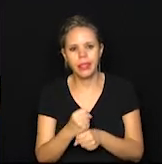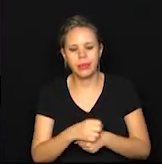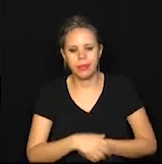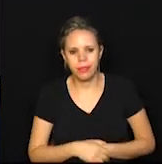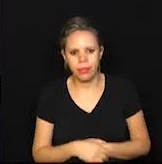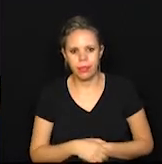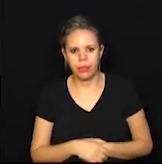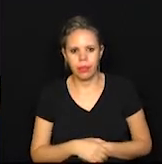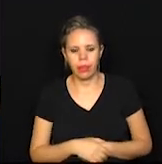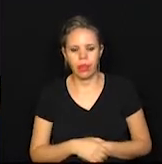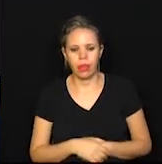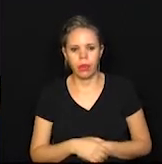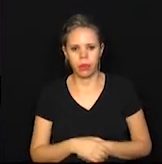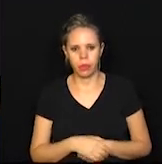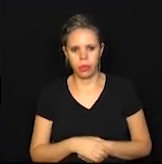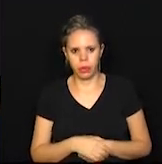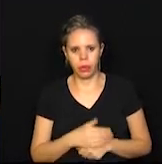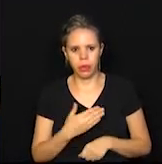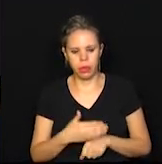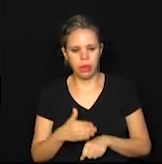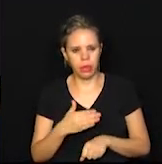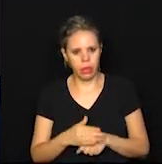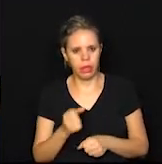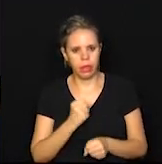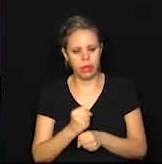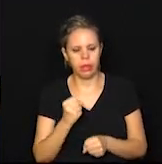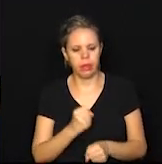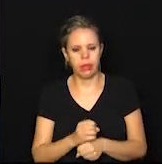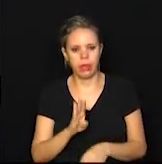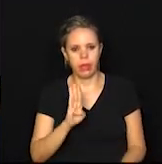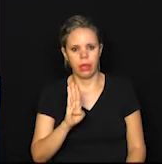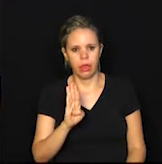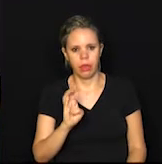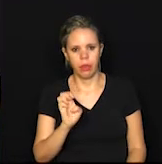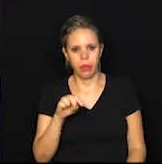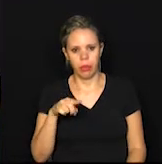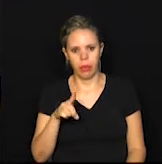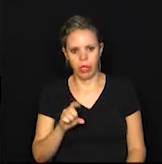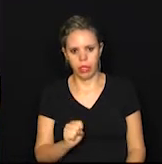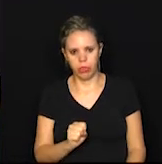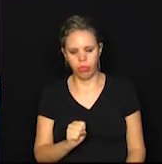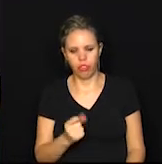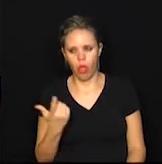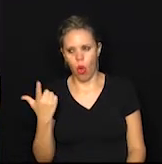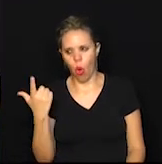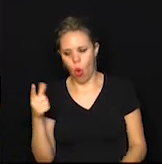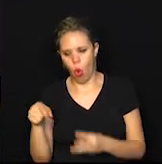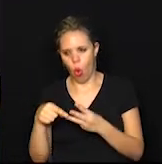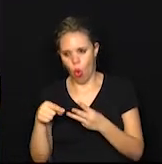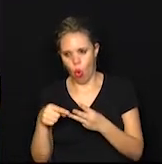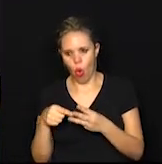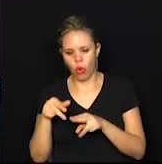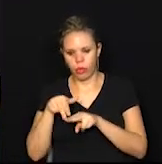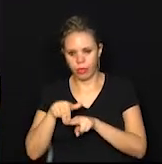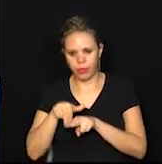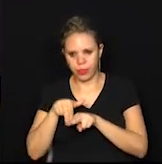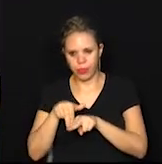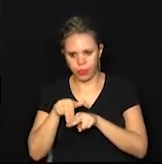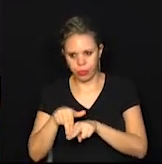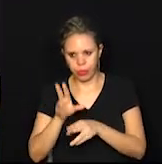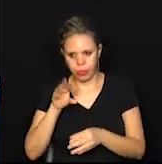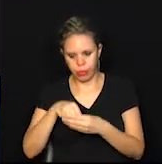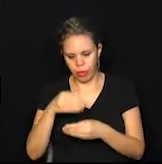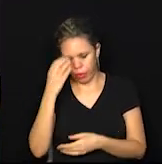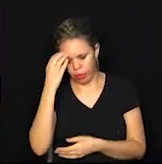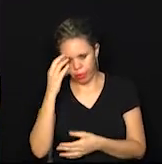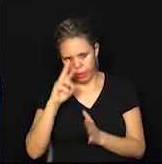sendo pleiteada também a reforma do Banks, que também é uma outra pista de skate dentro do Taquaral, e